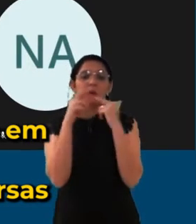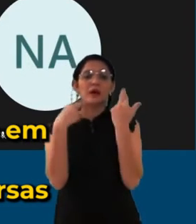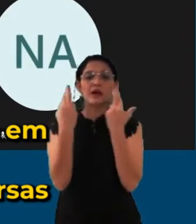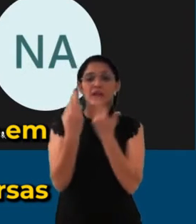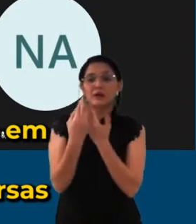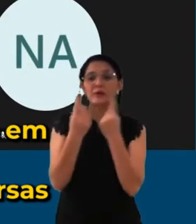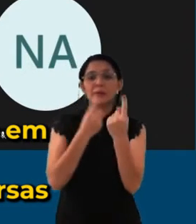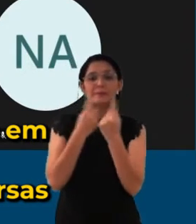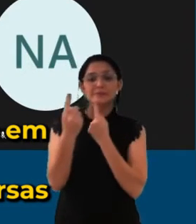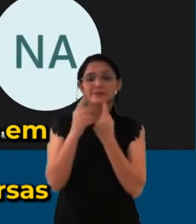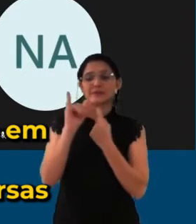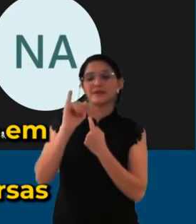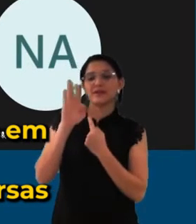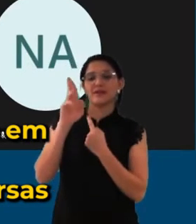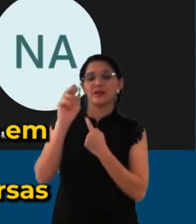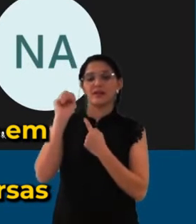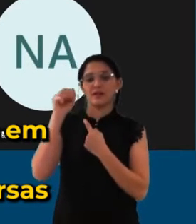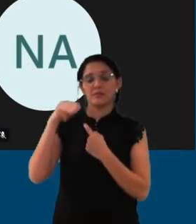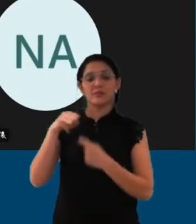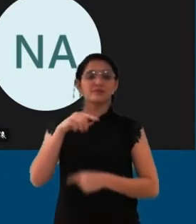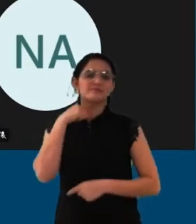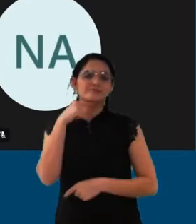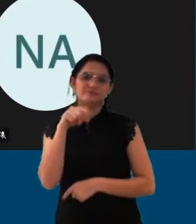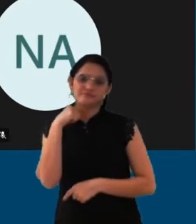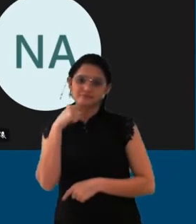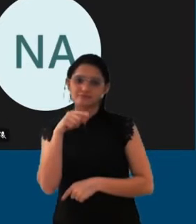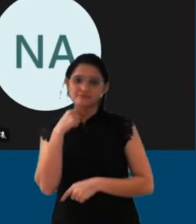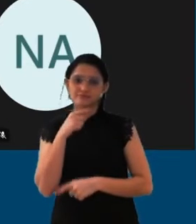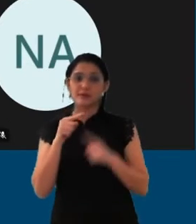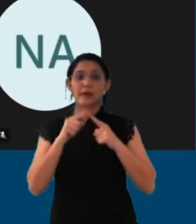em rodízio, foi que a gente conseguiu algumas conversas.